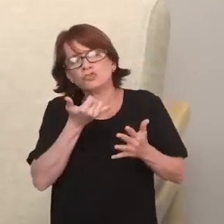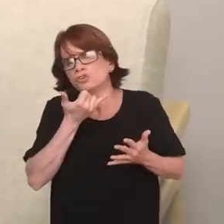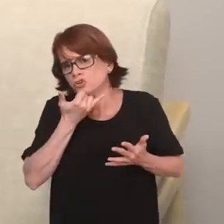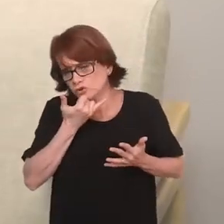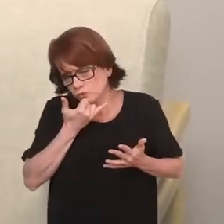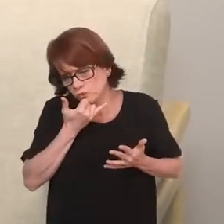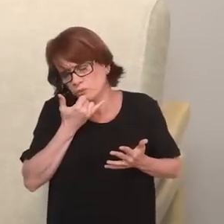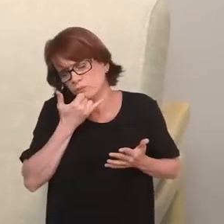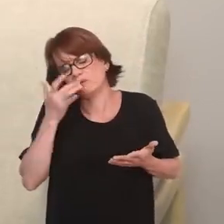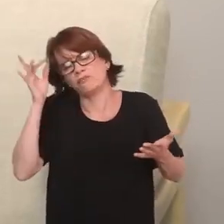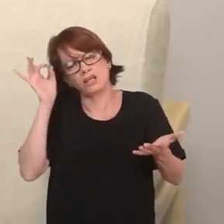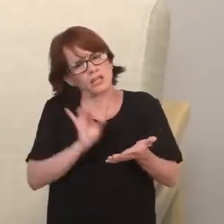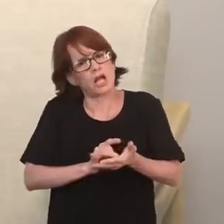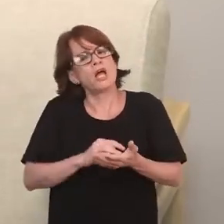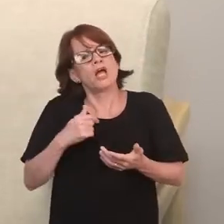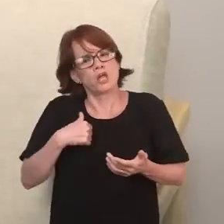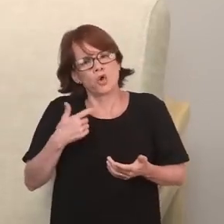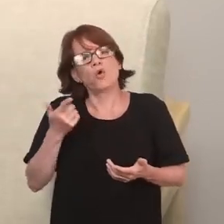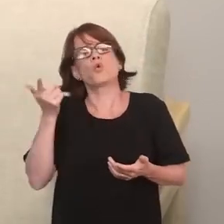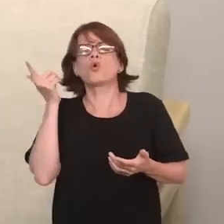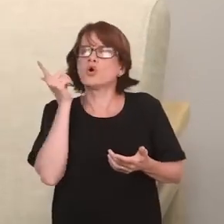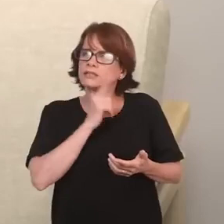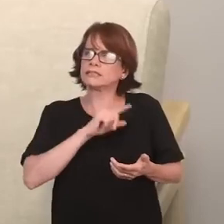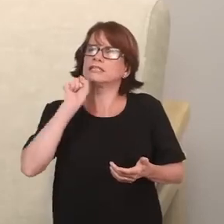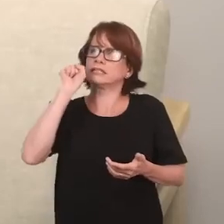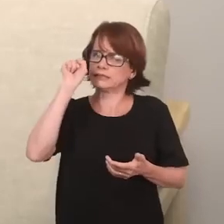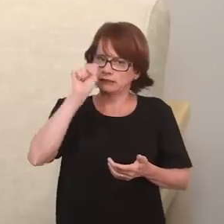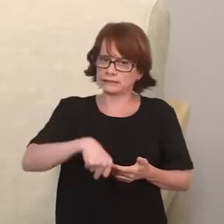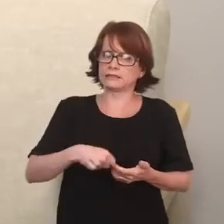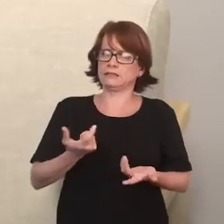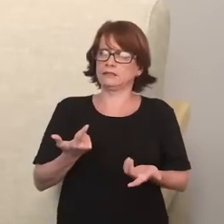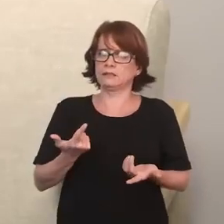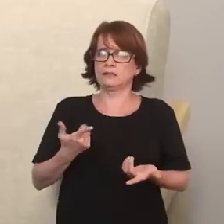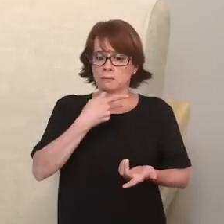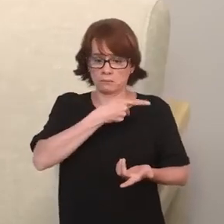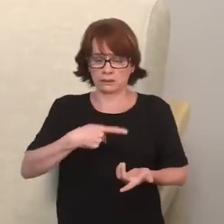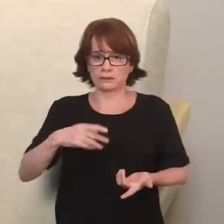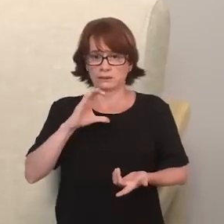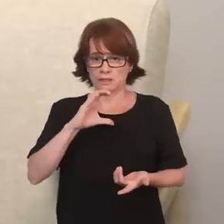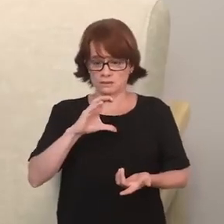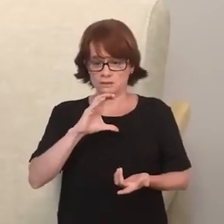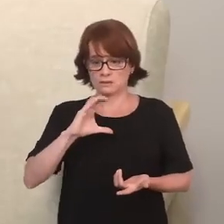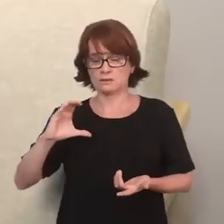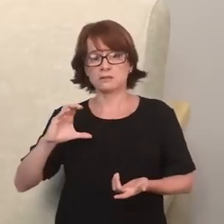consegui dirigir esse Boeing, pilotar o Boeing, que é a CCJ, sabe,